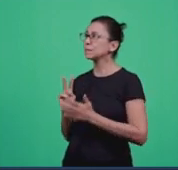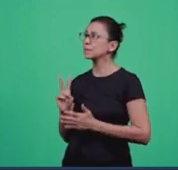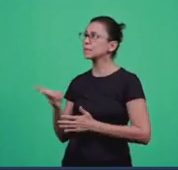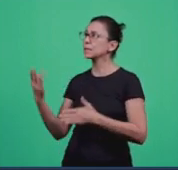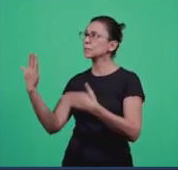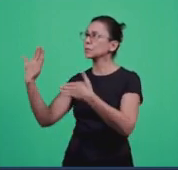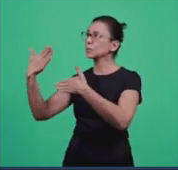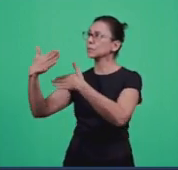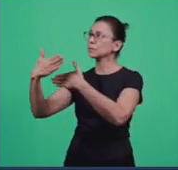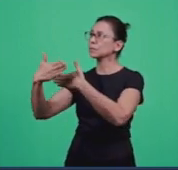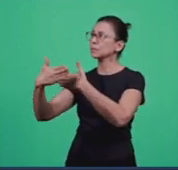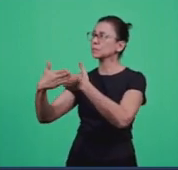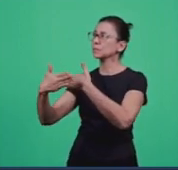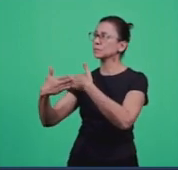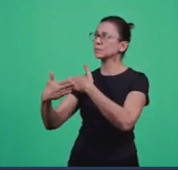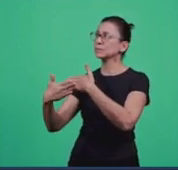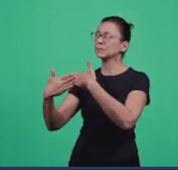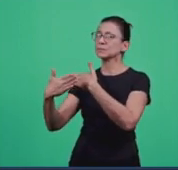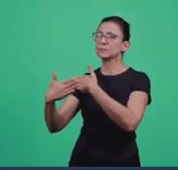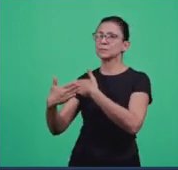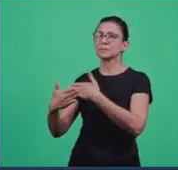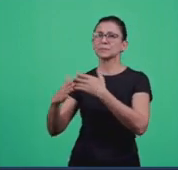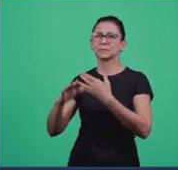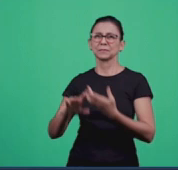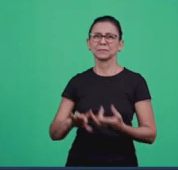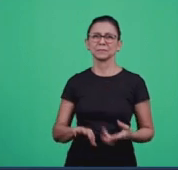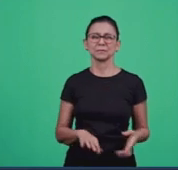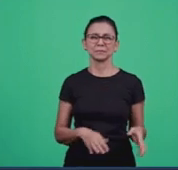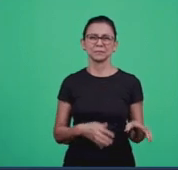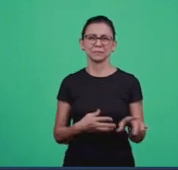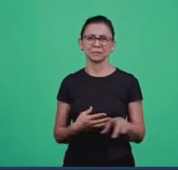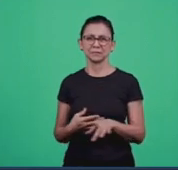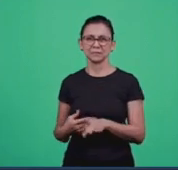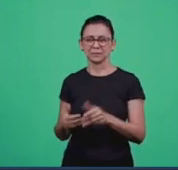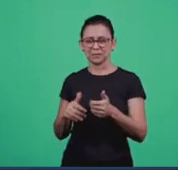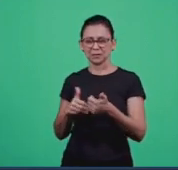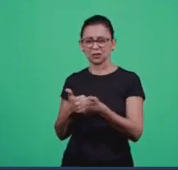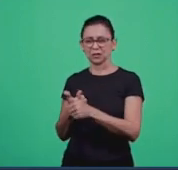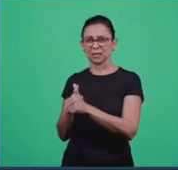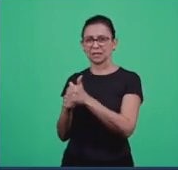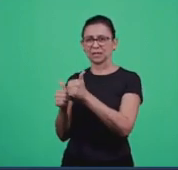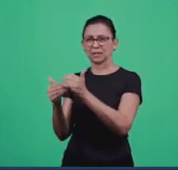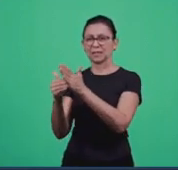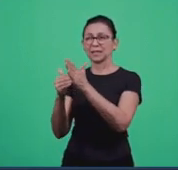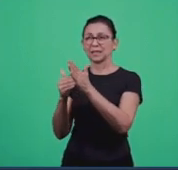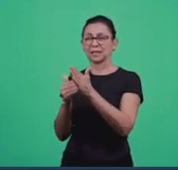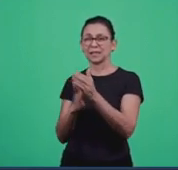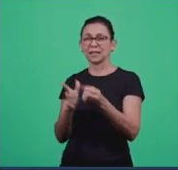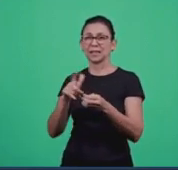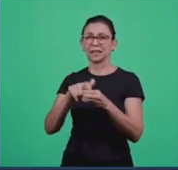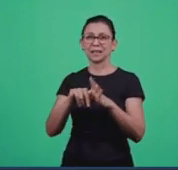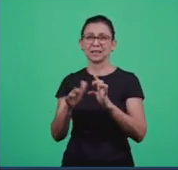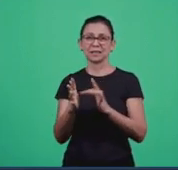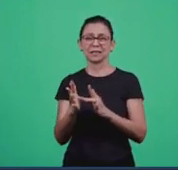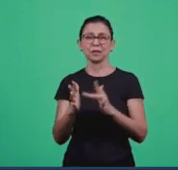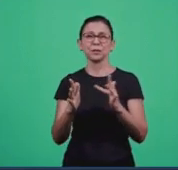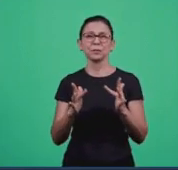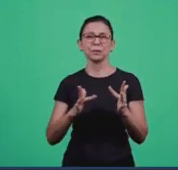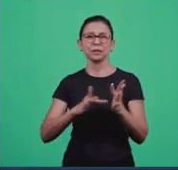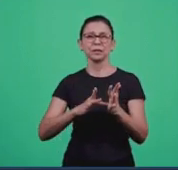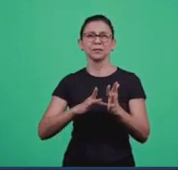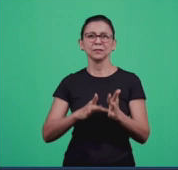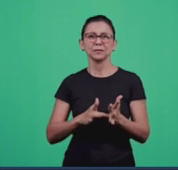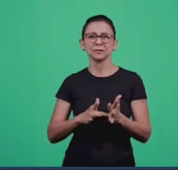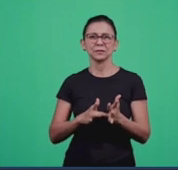Deus, em tua obra prosseguir até o fim, sem